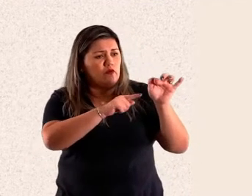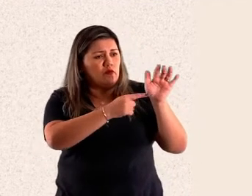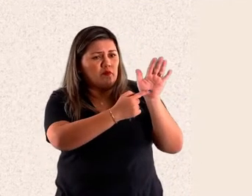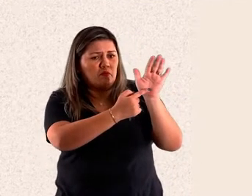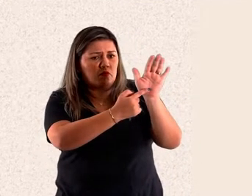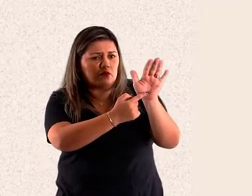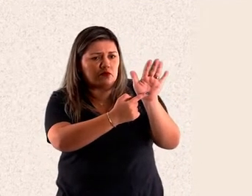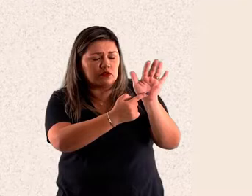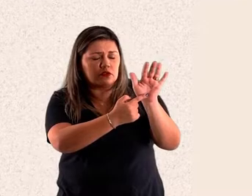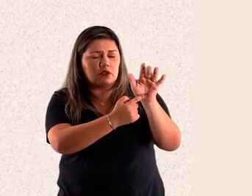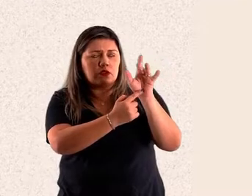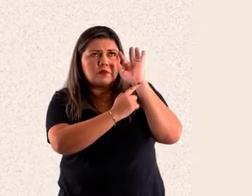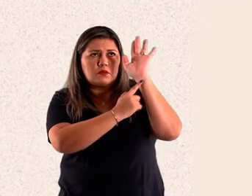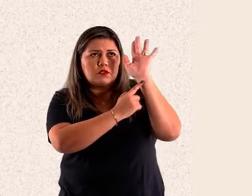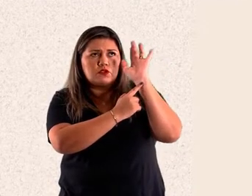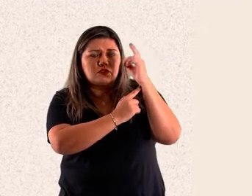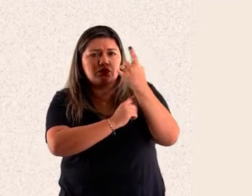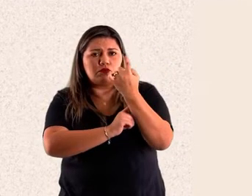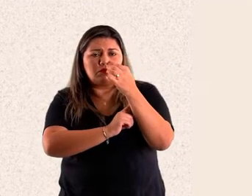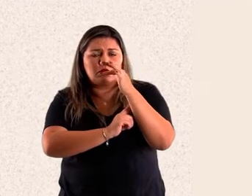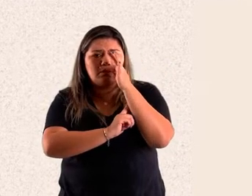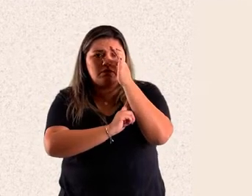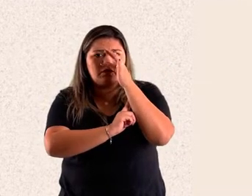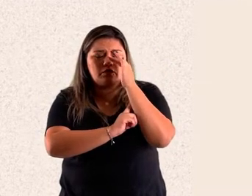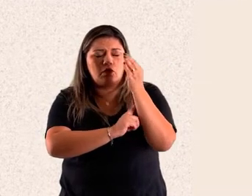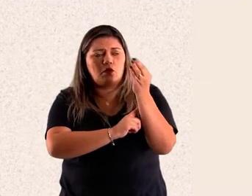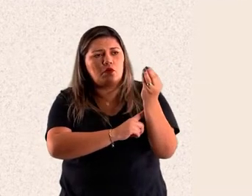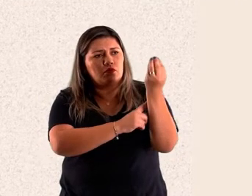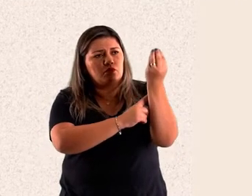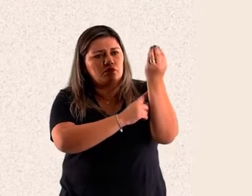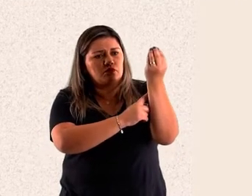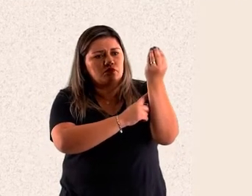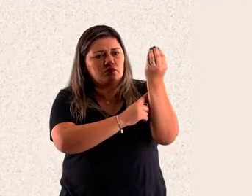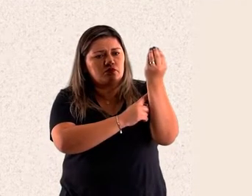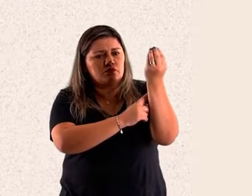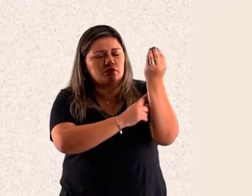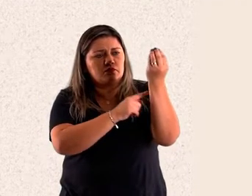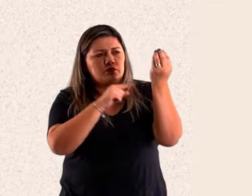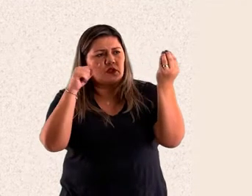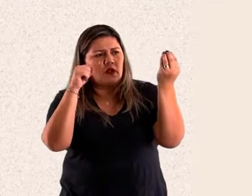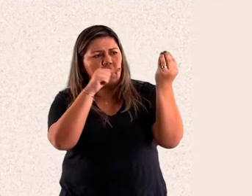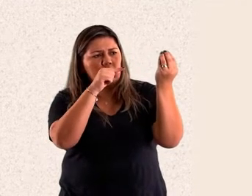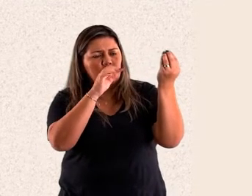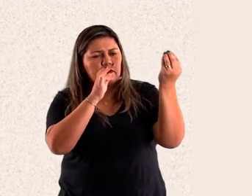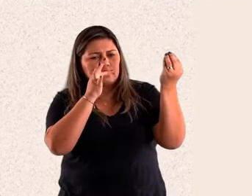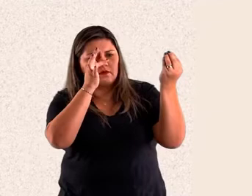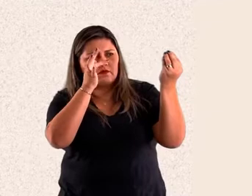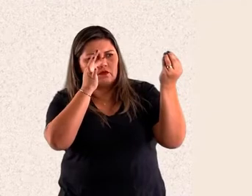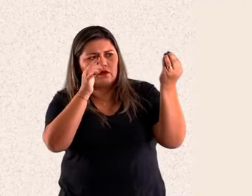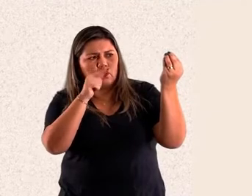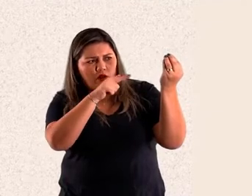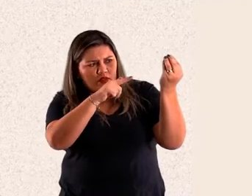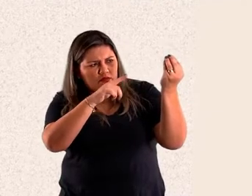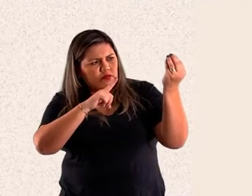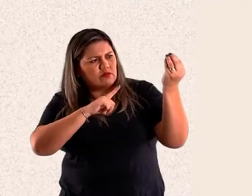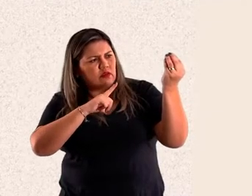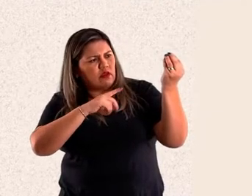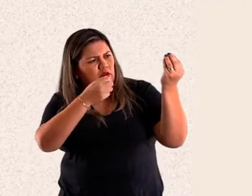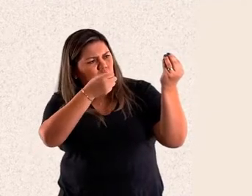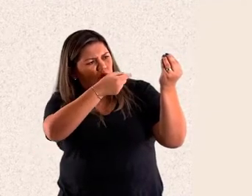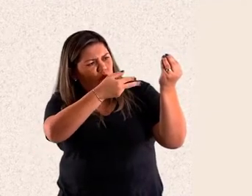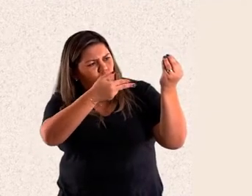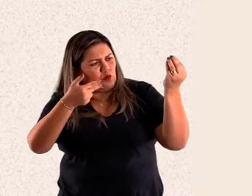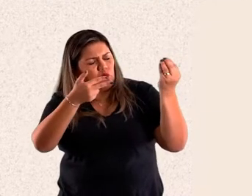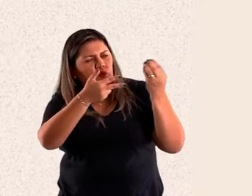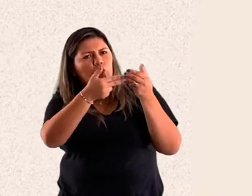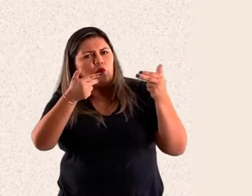vendo Então imagina em uma flor aqui na minha mão nessa flor existem elementos que